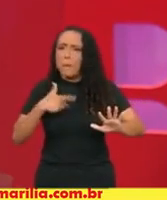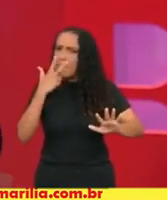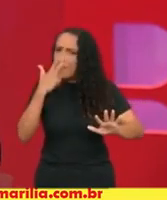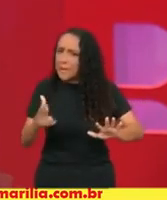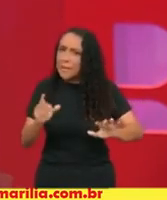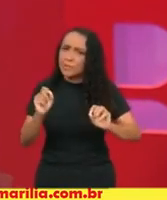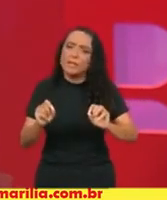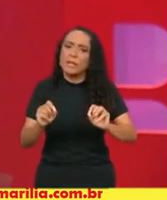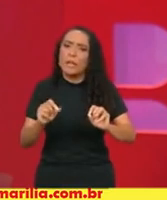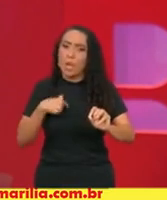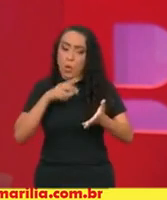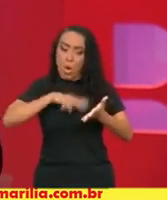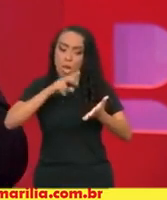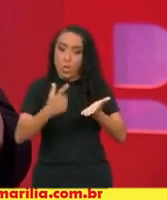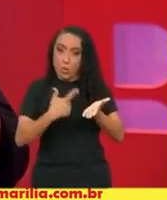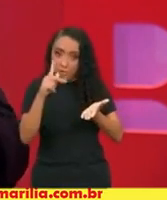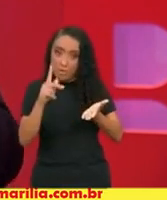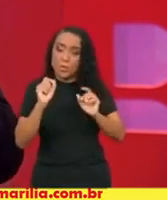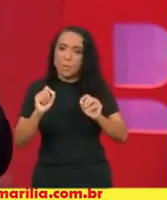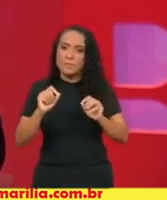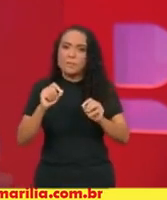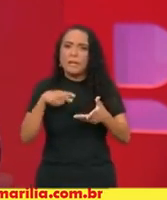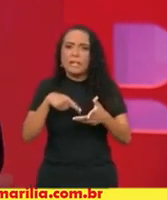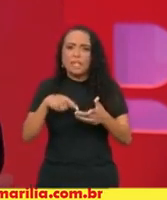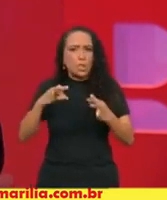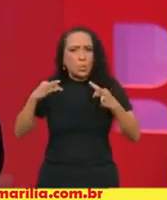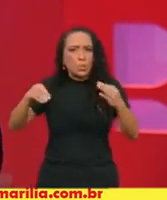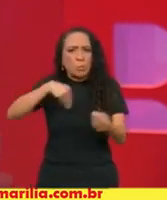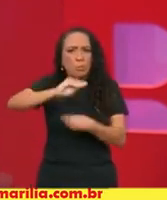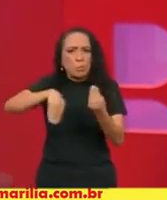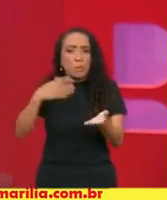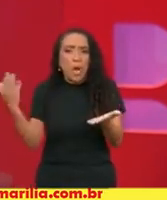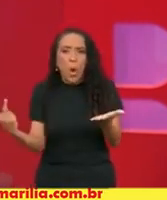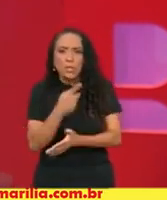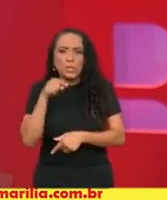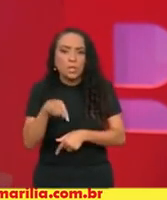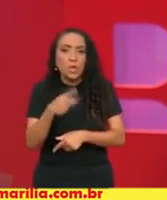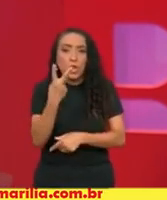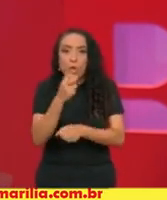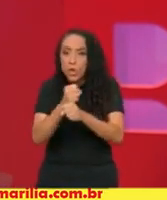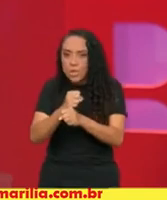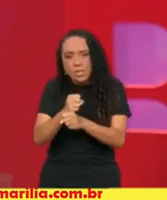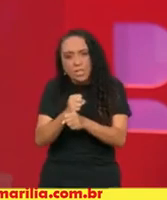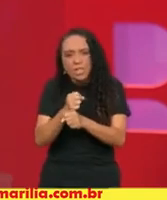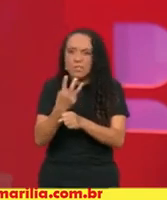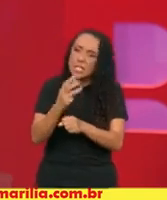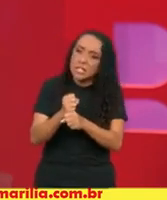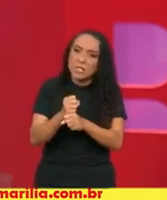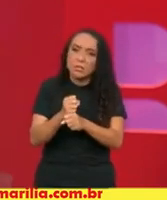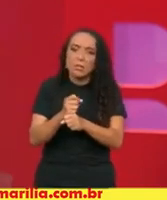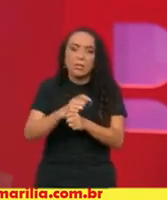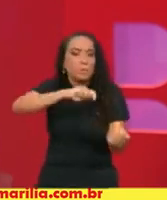inclusive lendo o seu livro, que esse caldo todo, em em 2 anos, ali, 2 ou 3 anos, ele